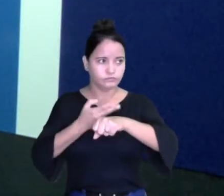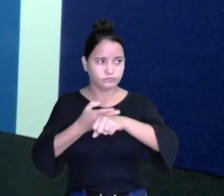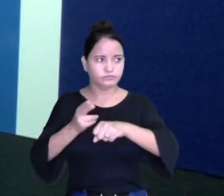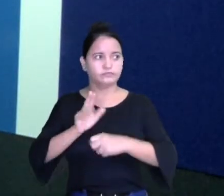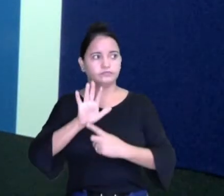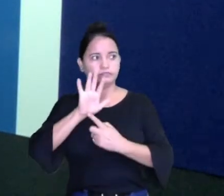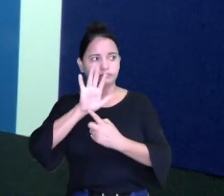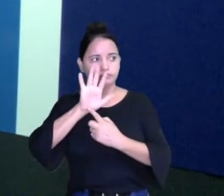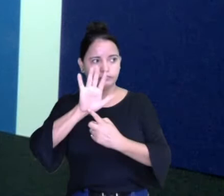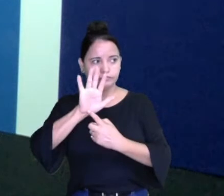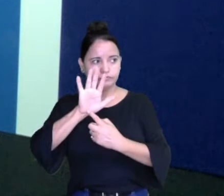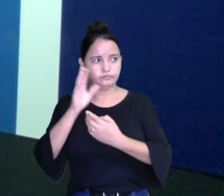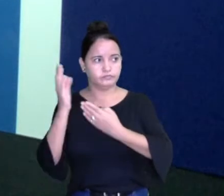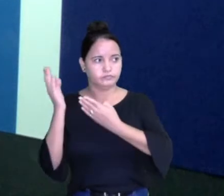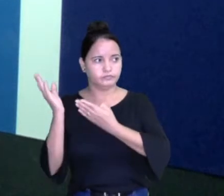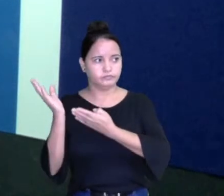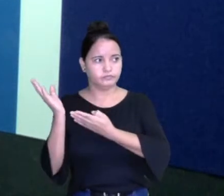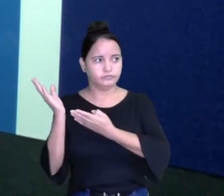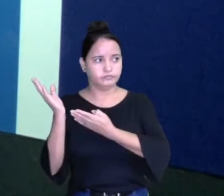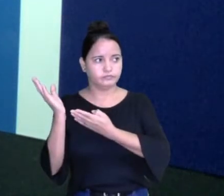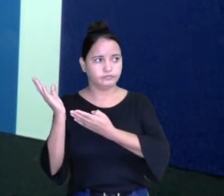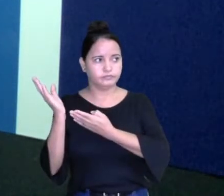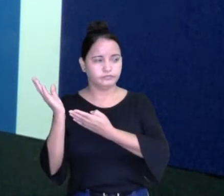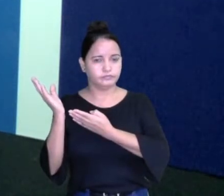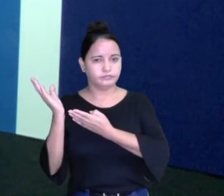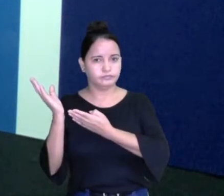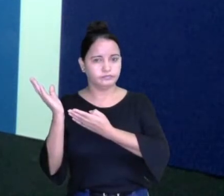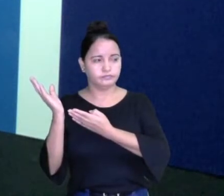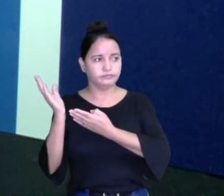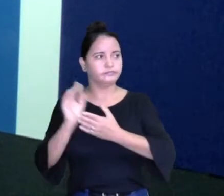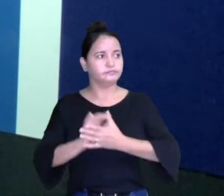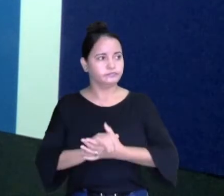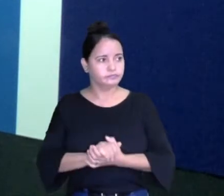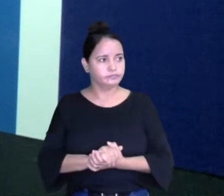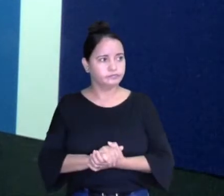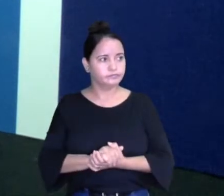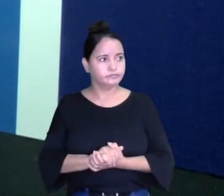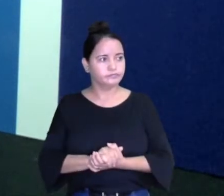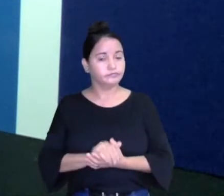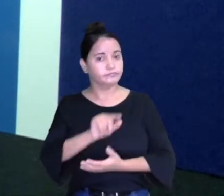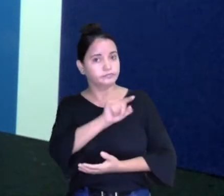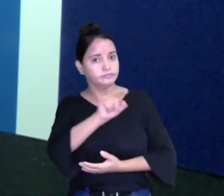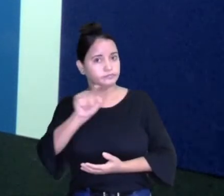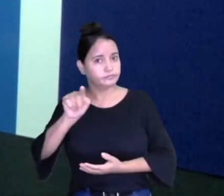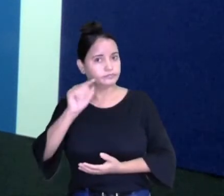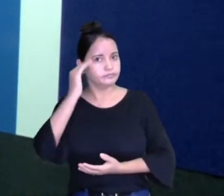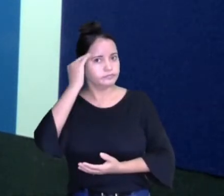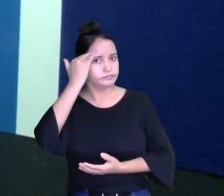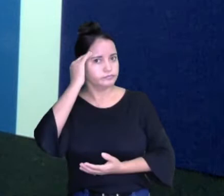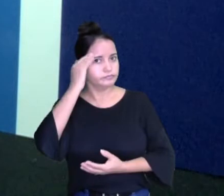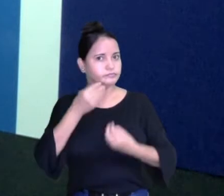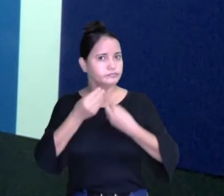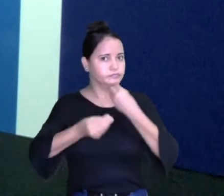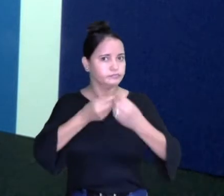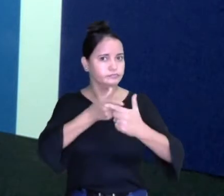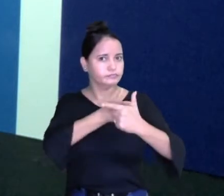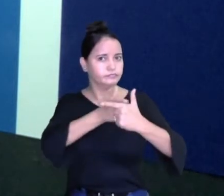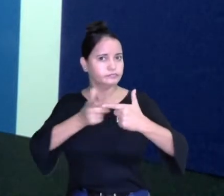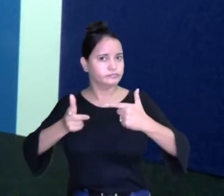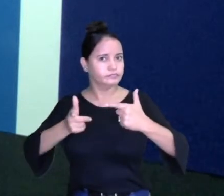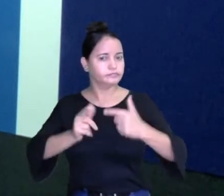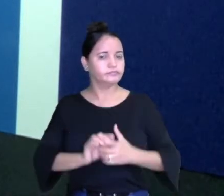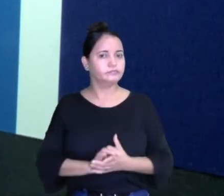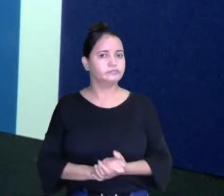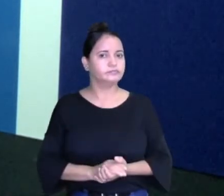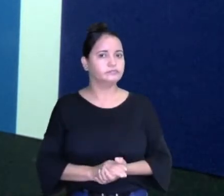de chocolate. Todo mundo consegue ver aí, né? Essa barrinha. Eu quero que vocês entendam como eu vou dividir isso aqui para